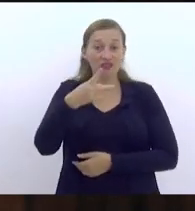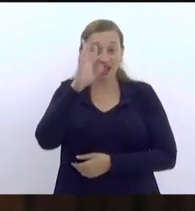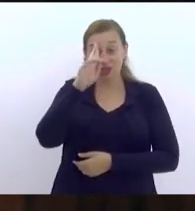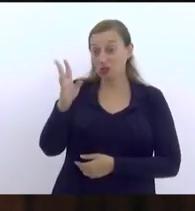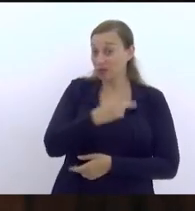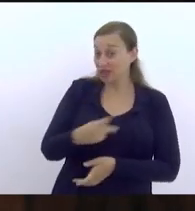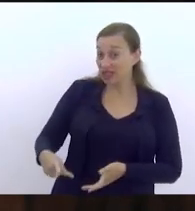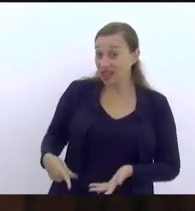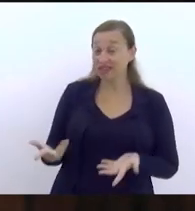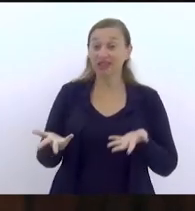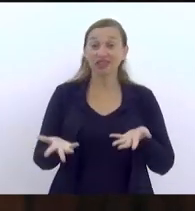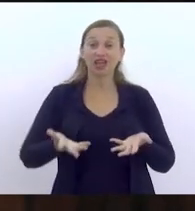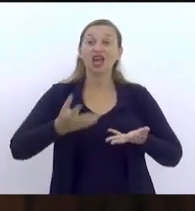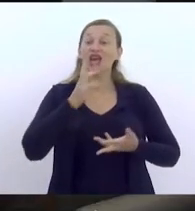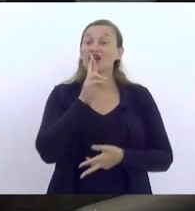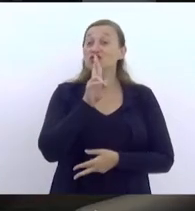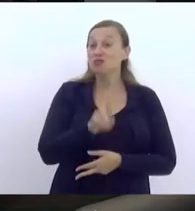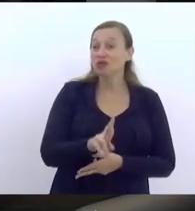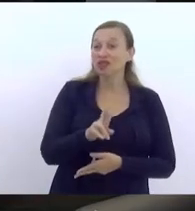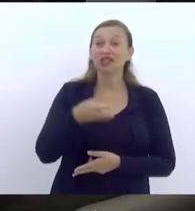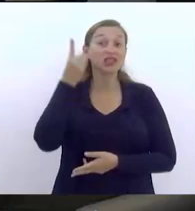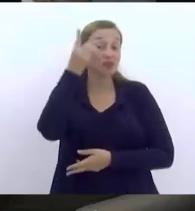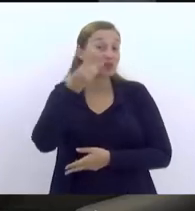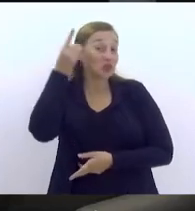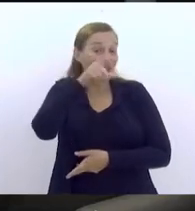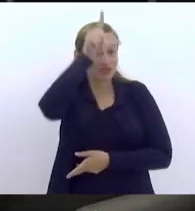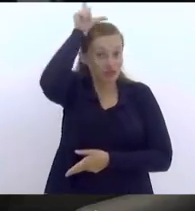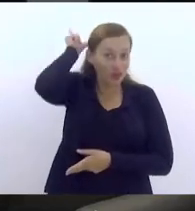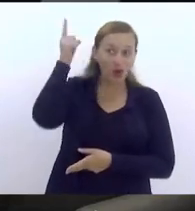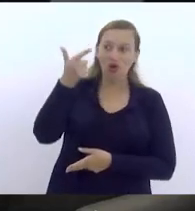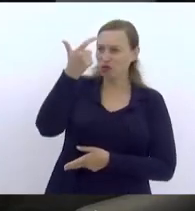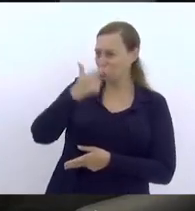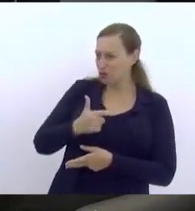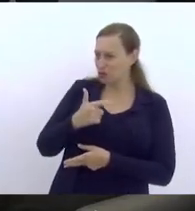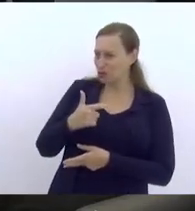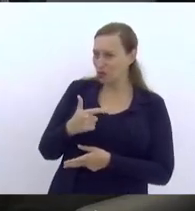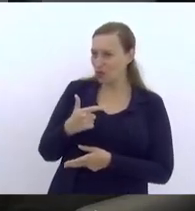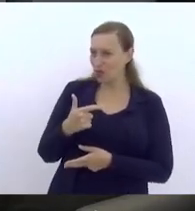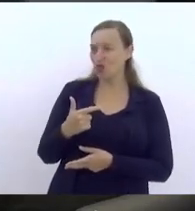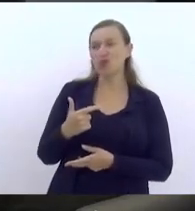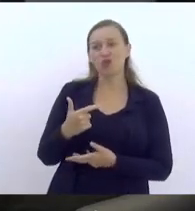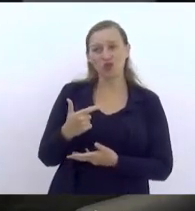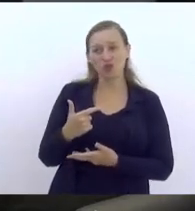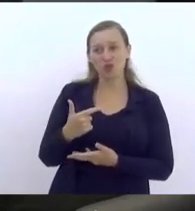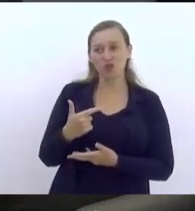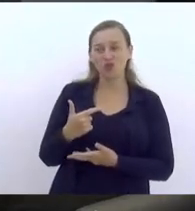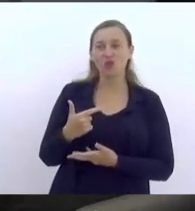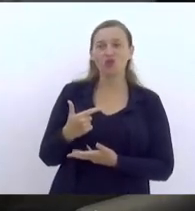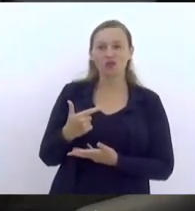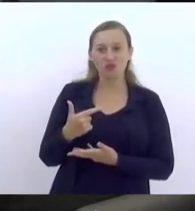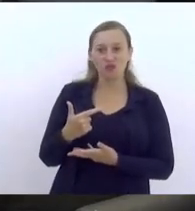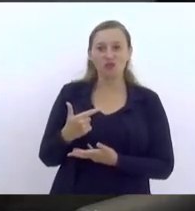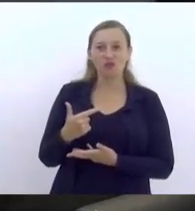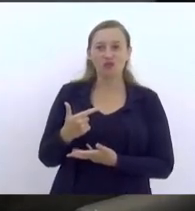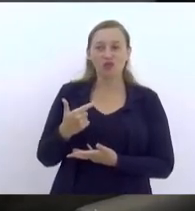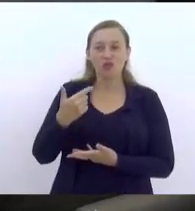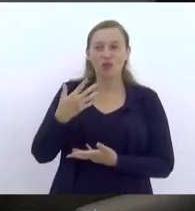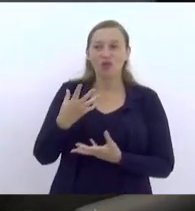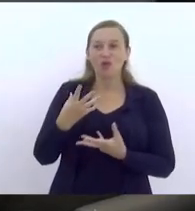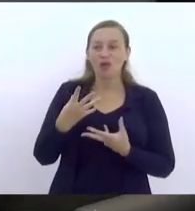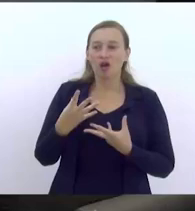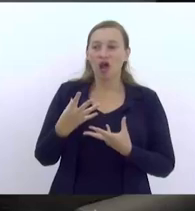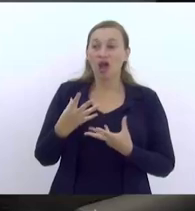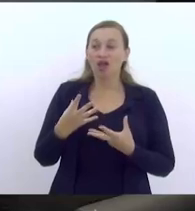presidente. E respondendo aqui, deputado Luiz Paulo, eu sou uma grande apreciadora da comida baiana, que tem a nossa